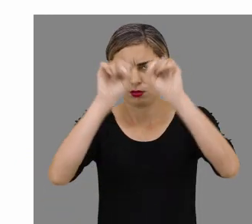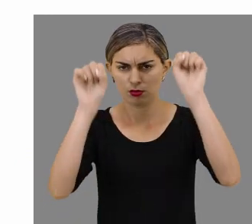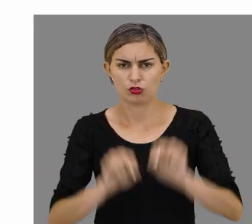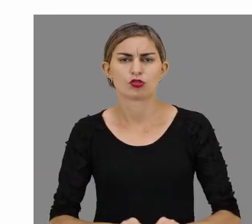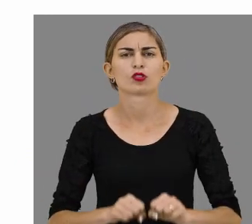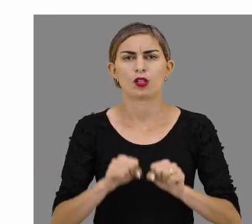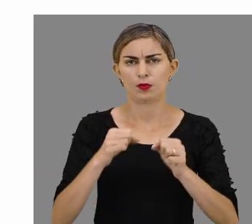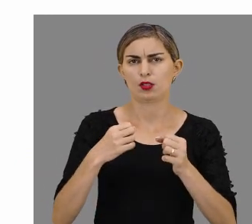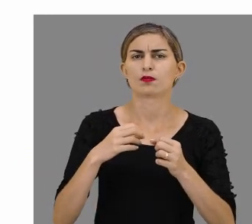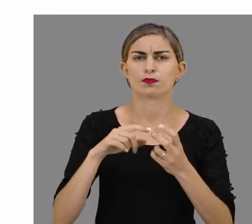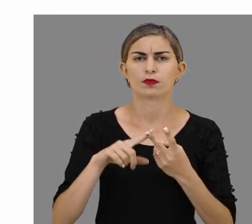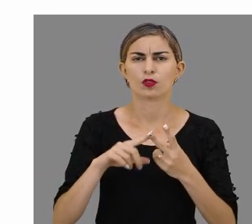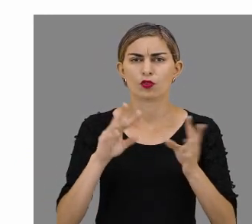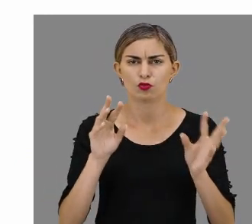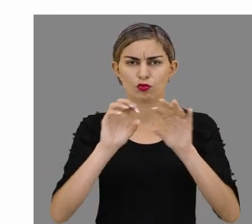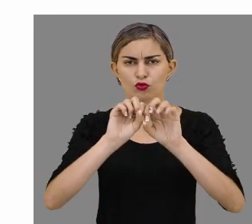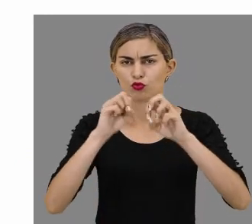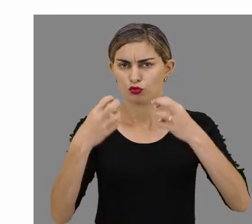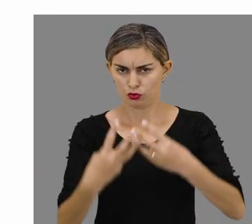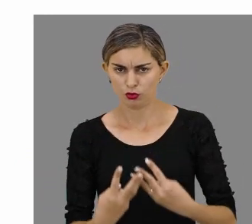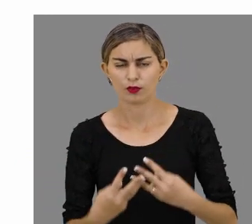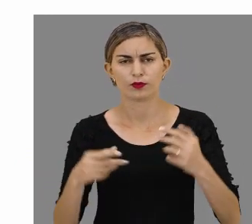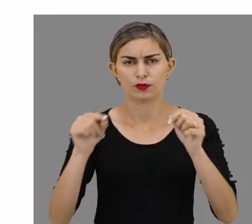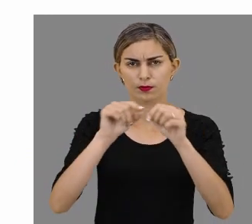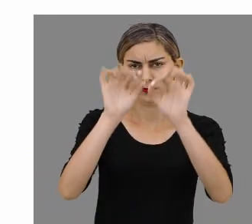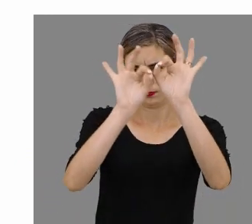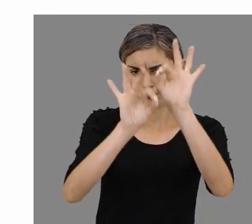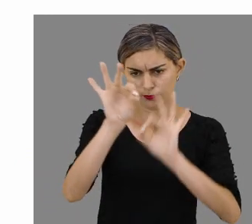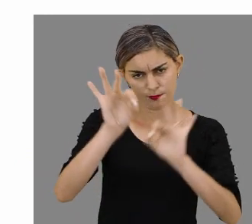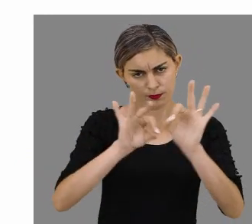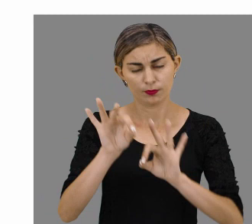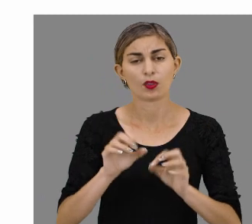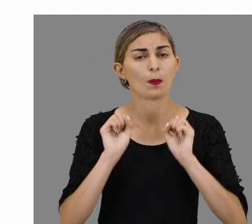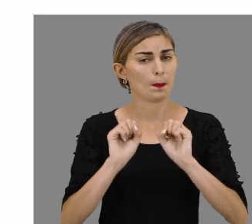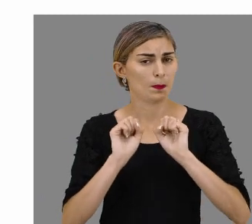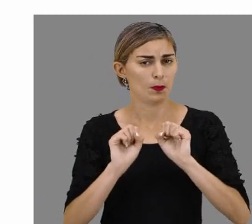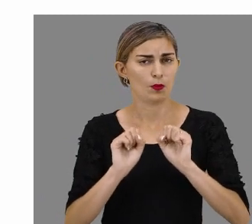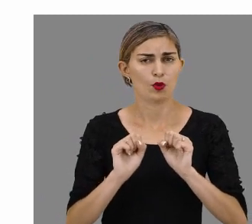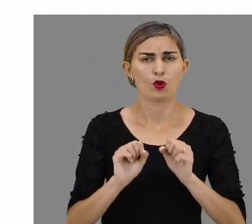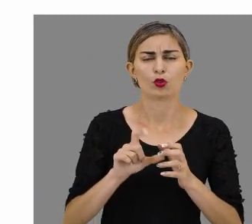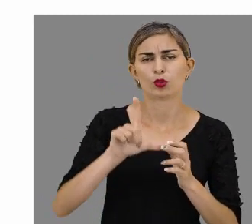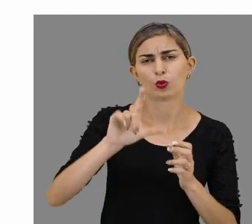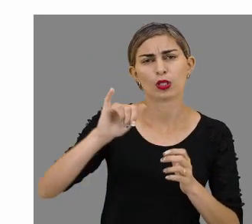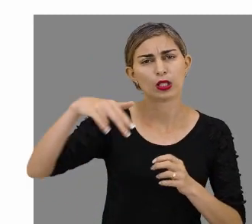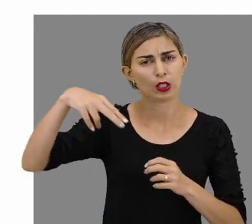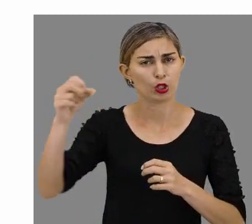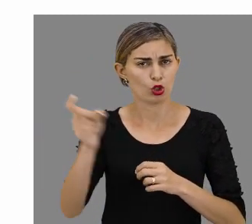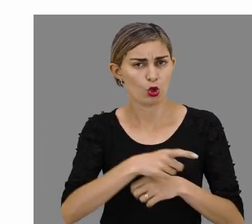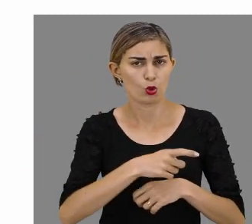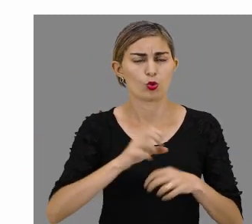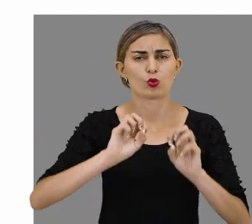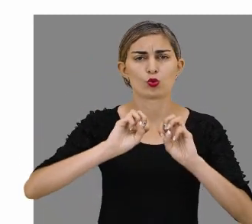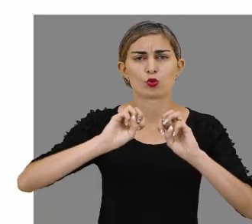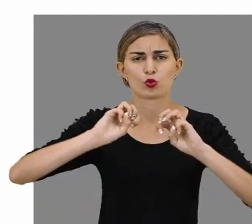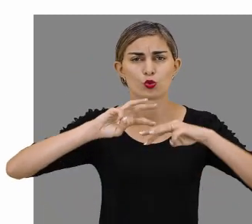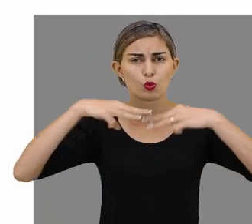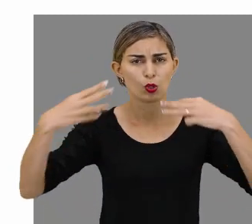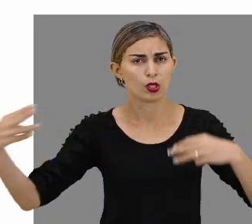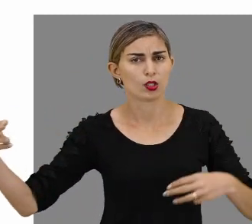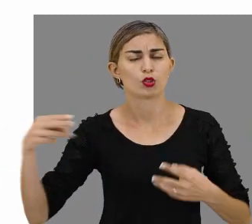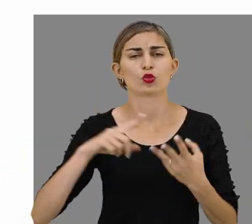o sistema operacional que o software irá executar, poderá ser no Linux, no Windows, no